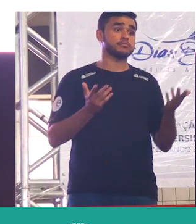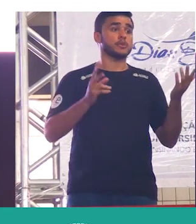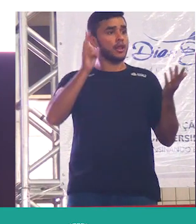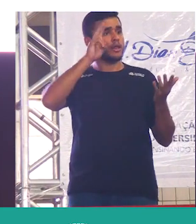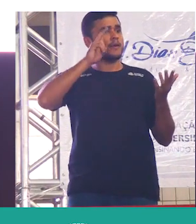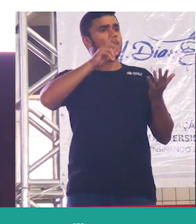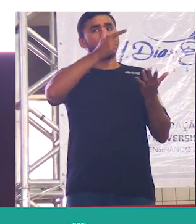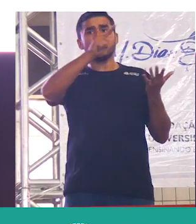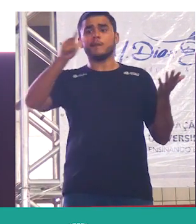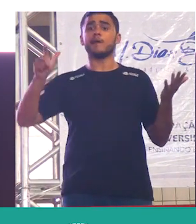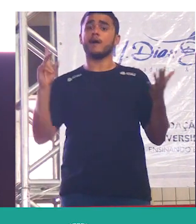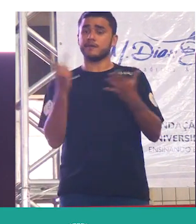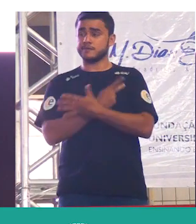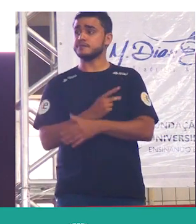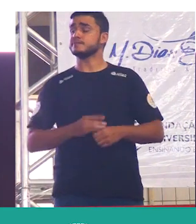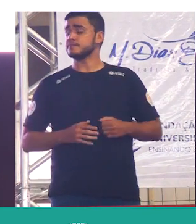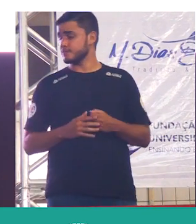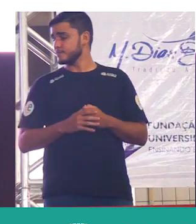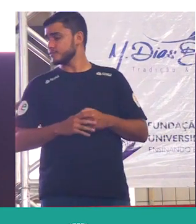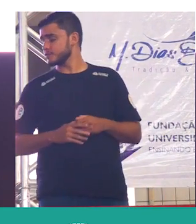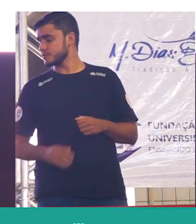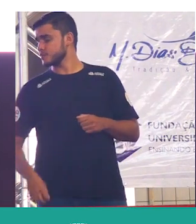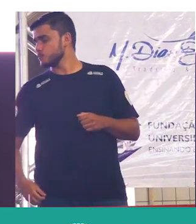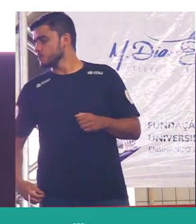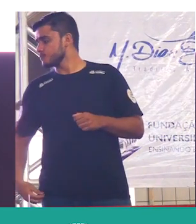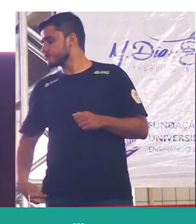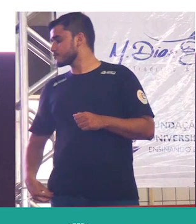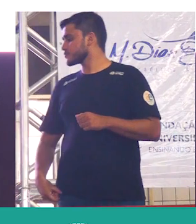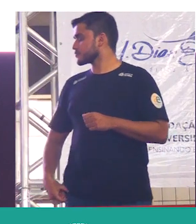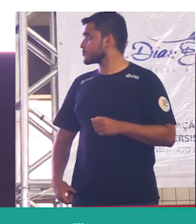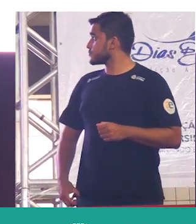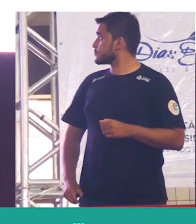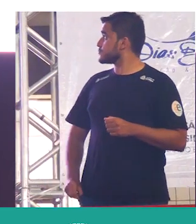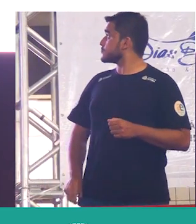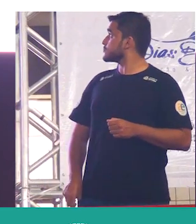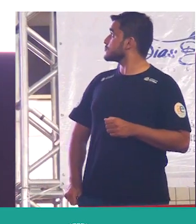entre outras, né? O penúltimo desses